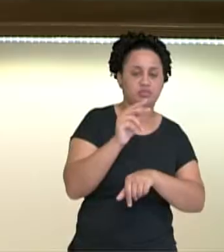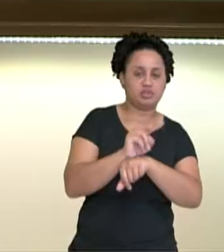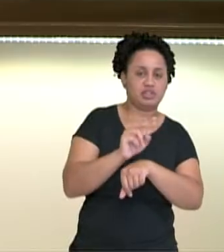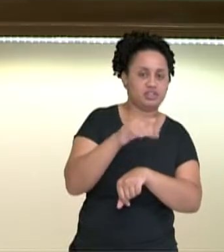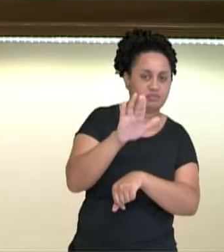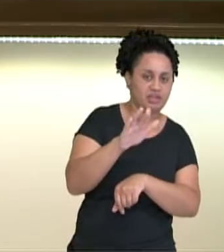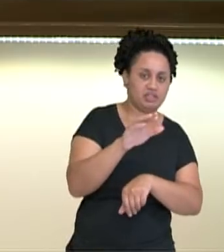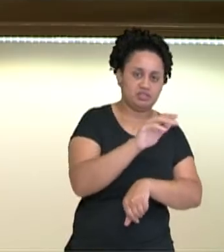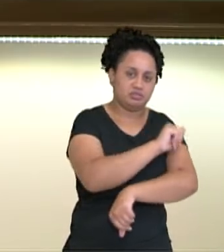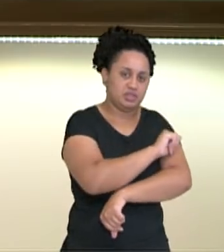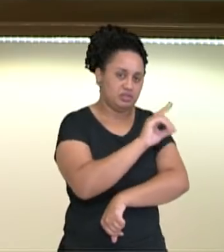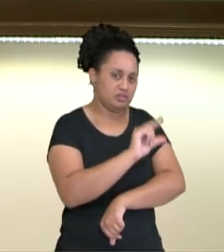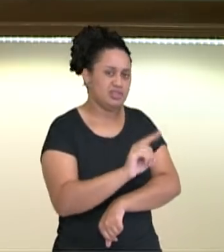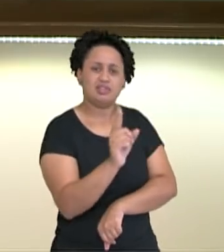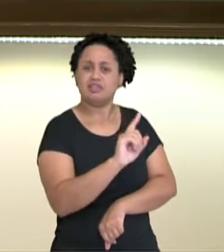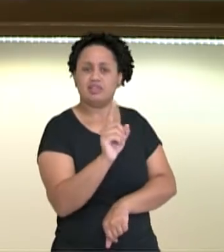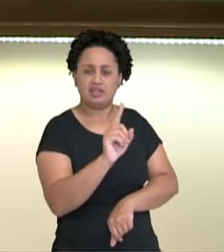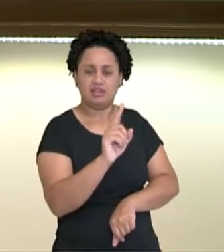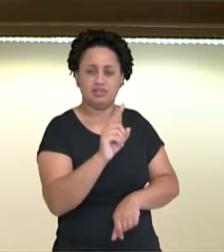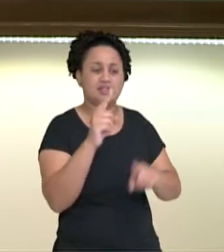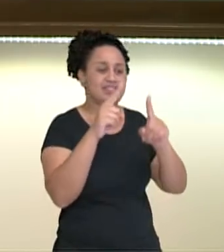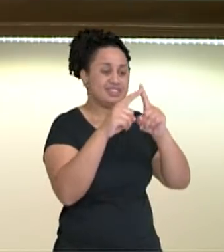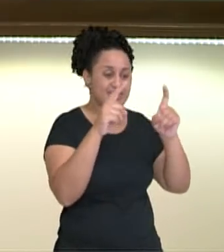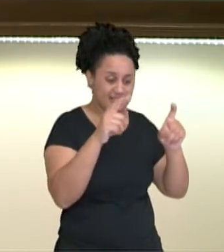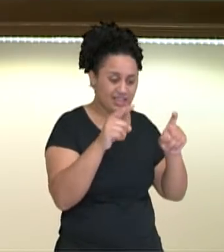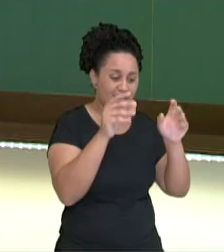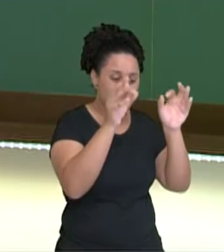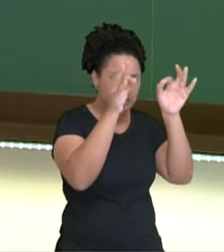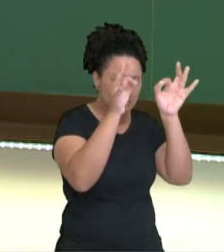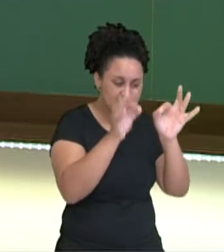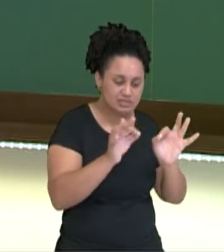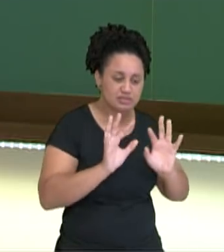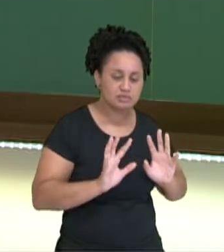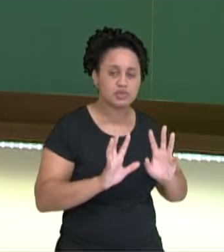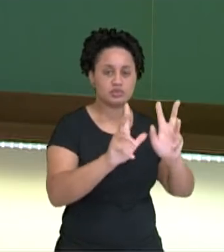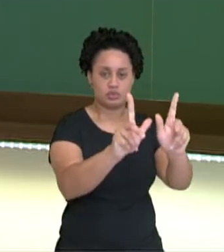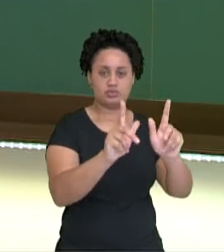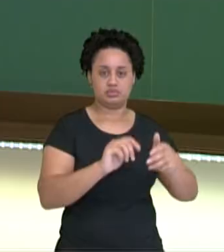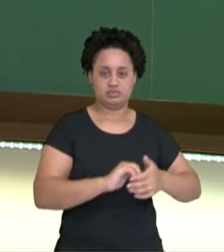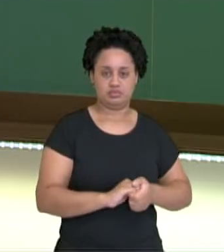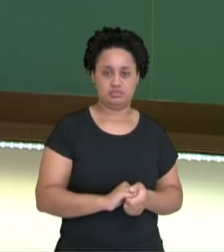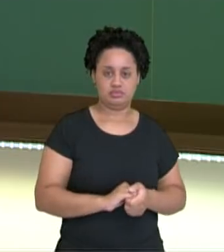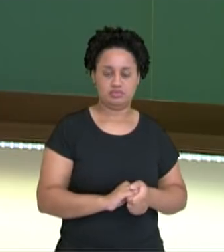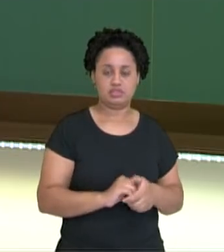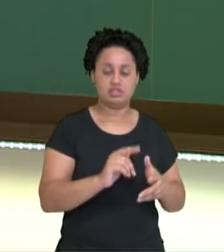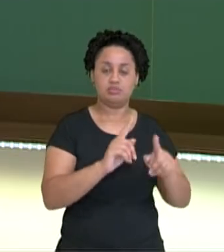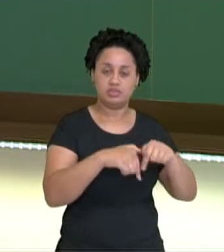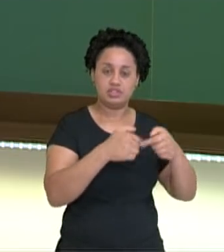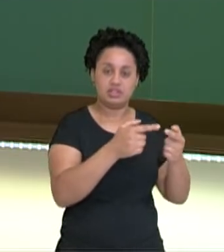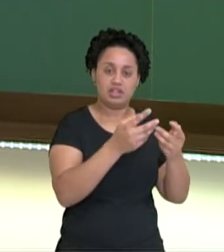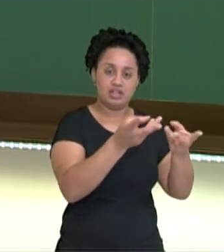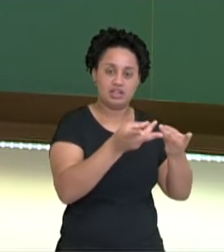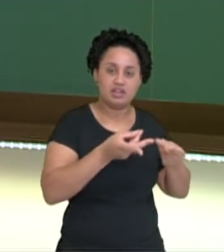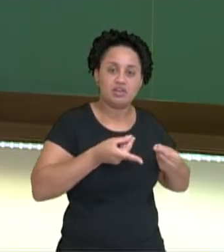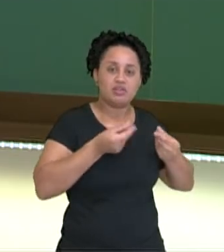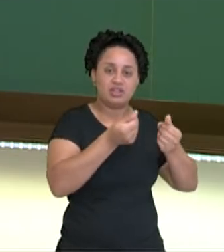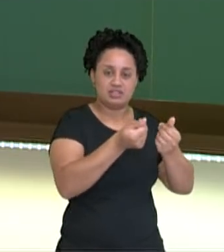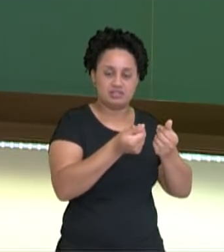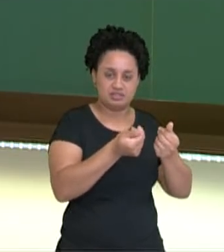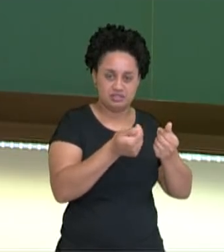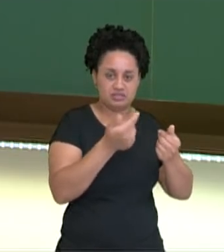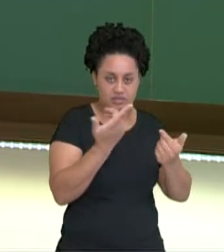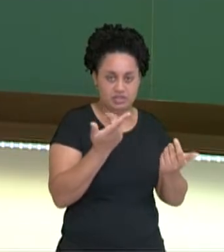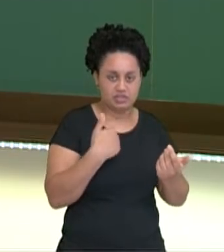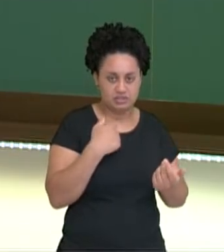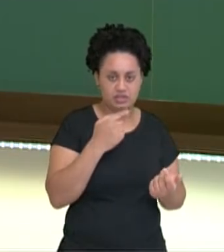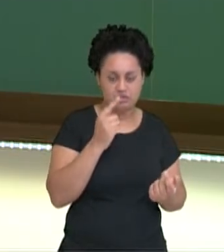menos. Não, pessoal, a ciência é exata. Ela vale para todos nós. Então, é qualitativo. Né? Então, essa é a ideia.